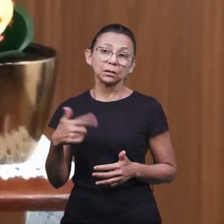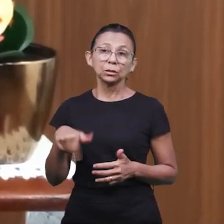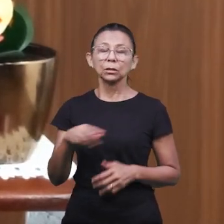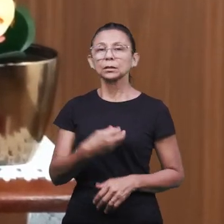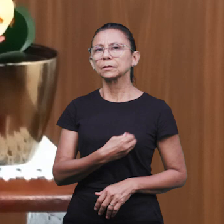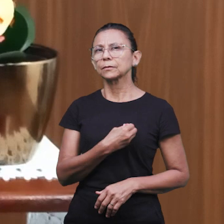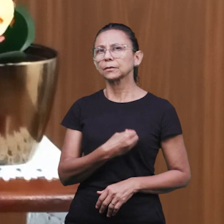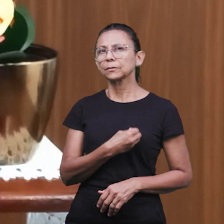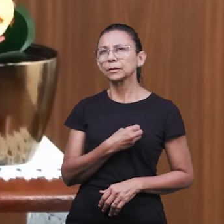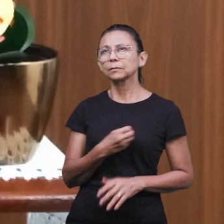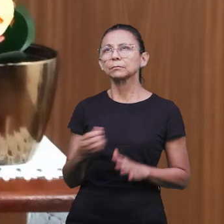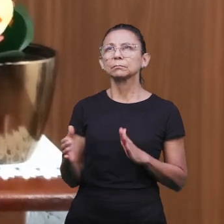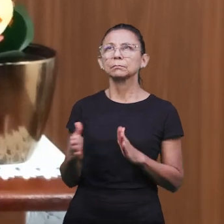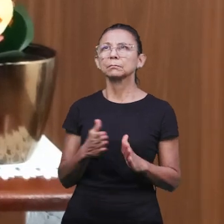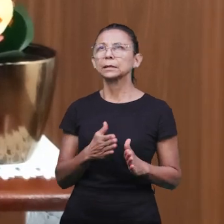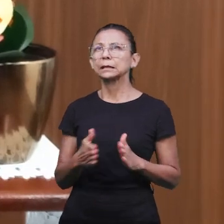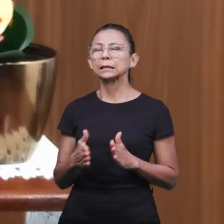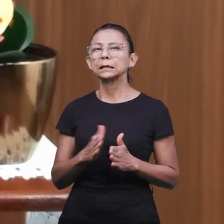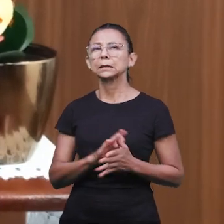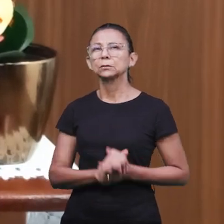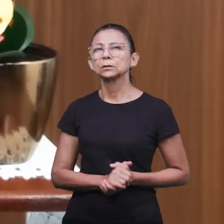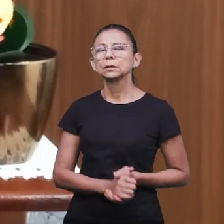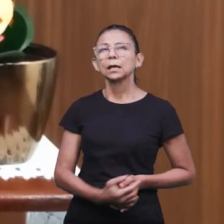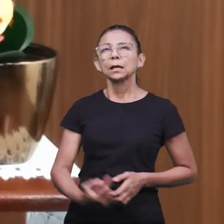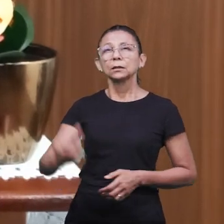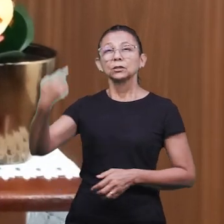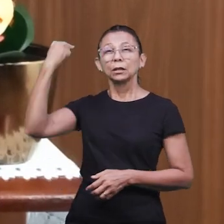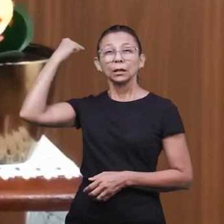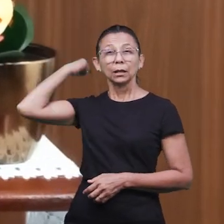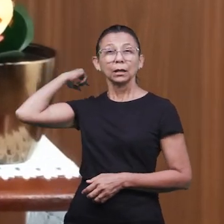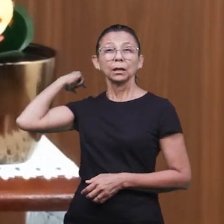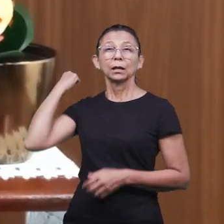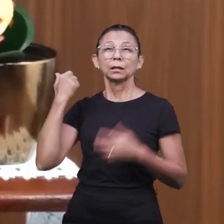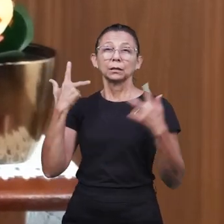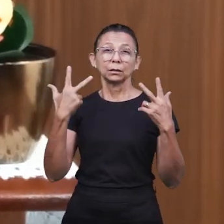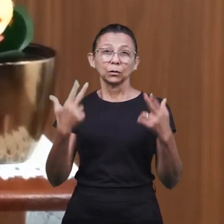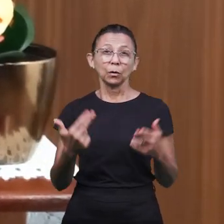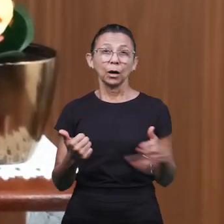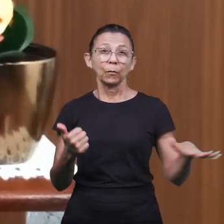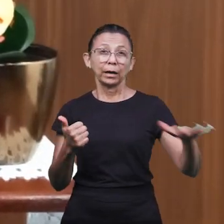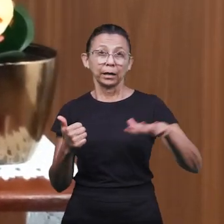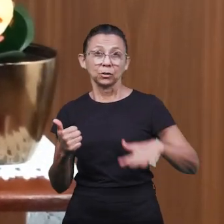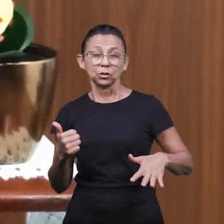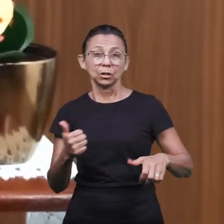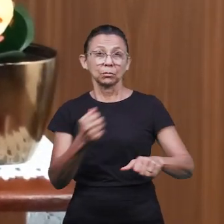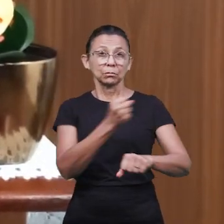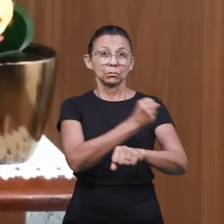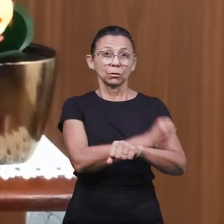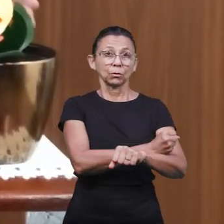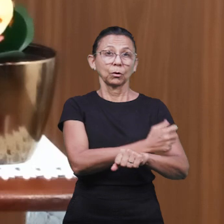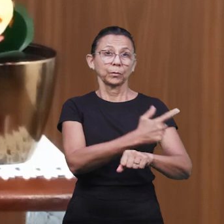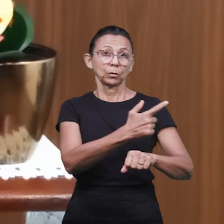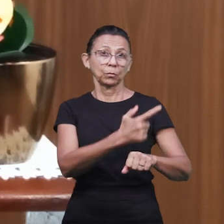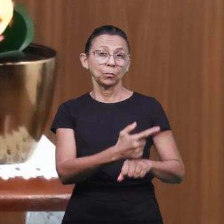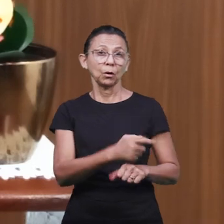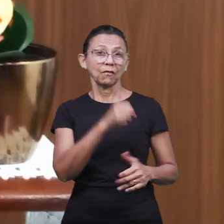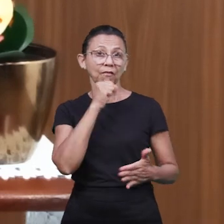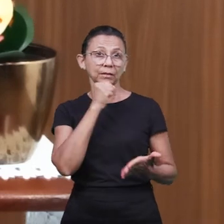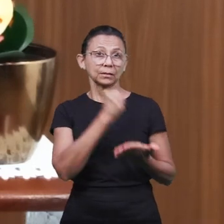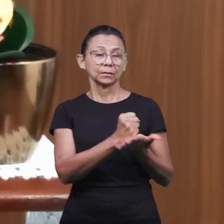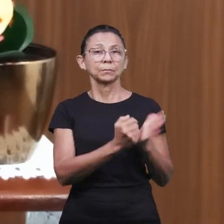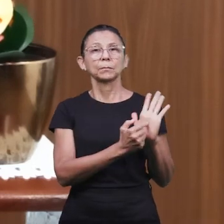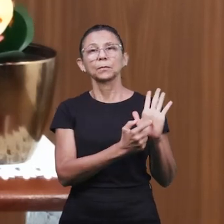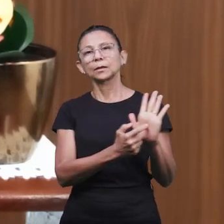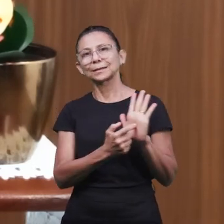estamos vivendo uma reedição dos dias de Sodoma e Gomorra que a Bíblia apresenta no Velho